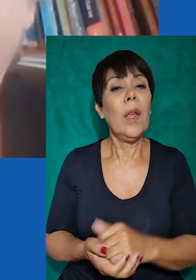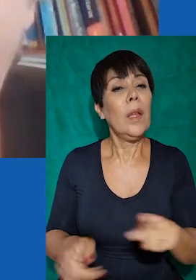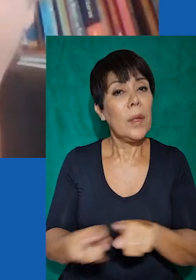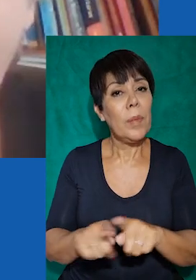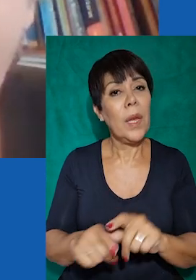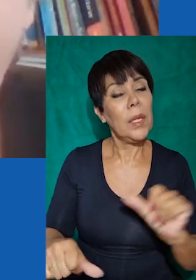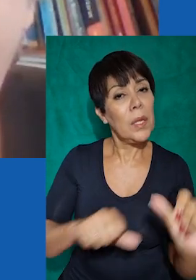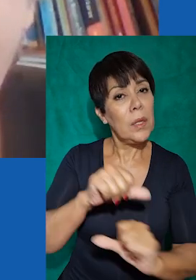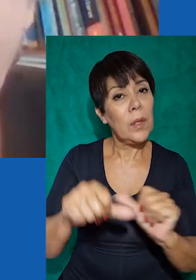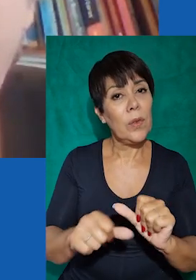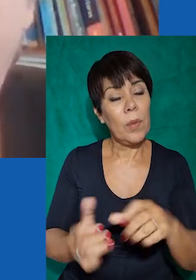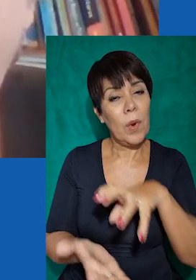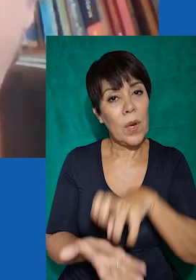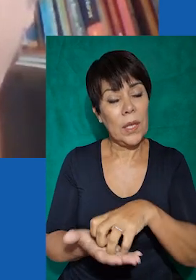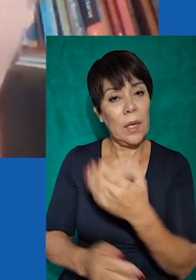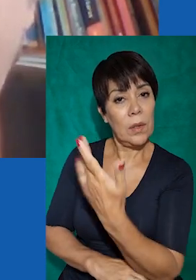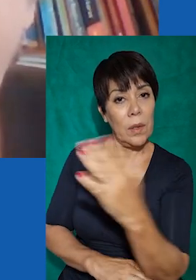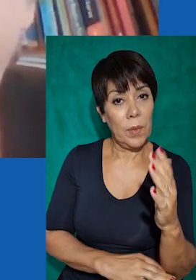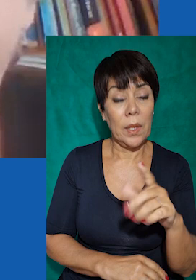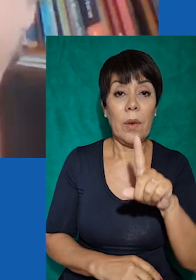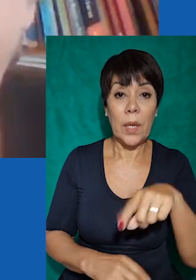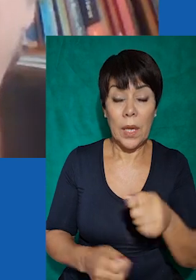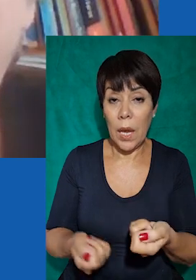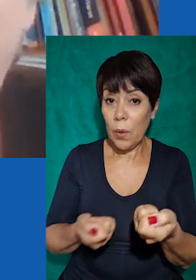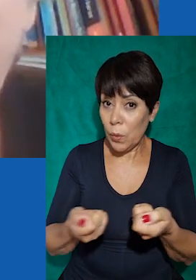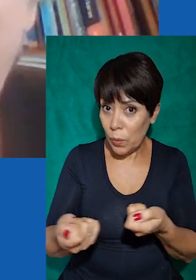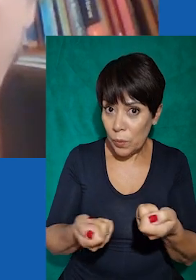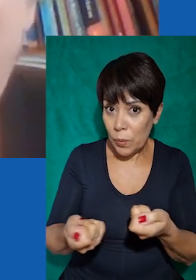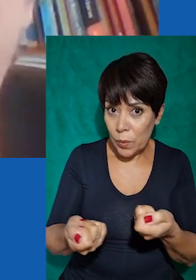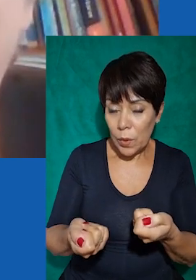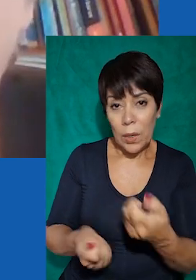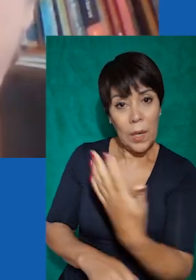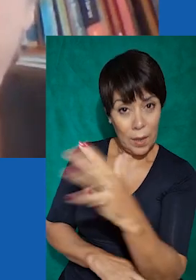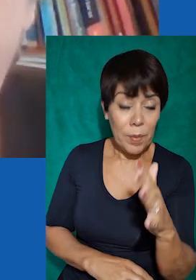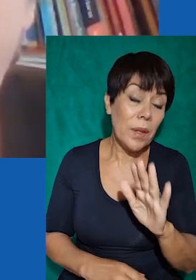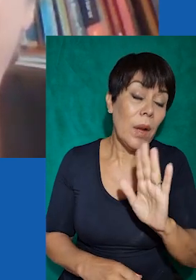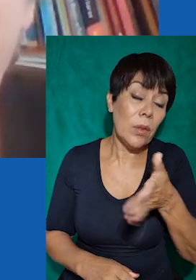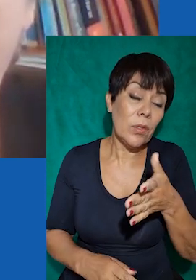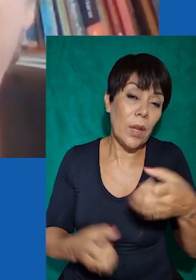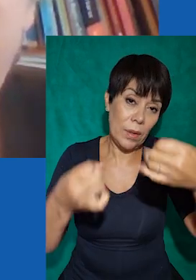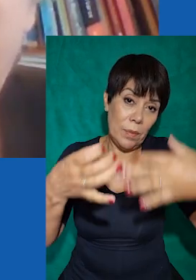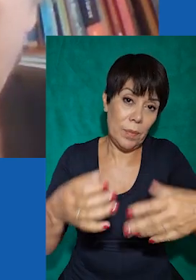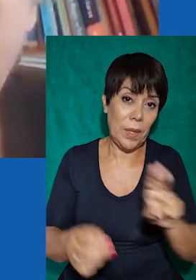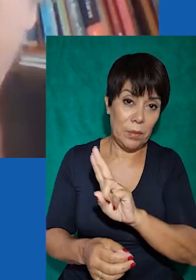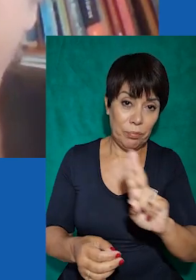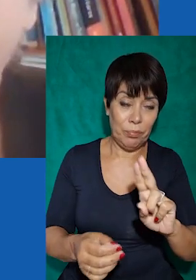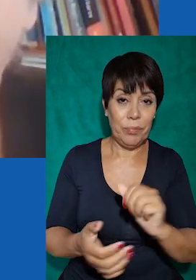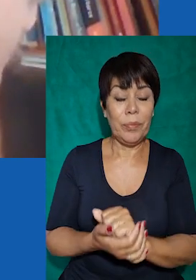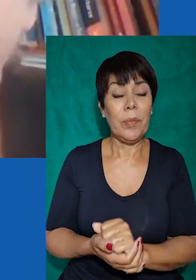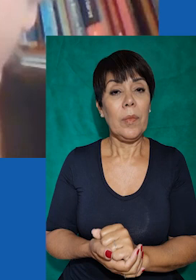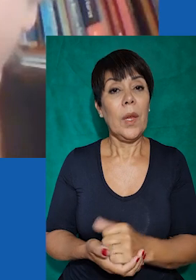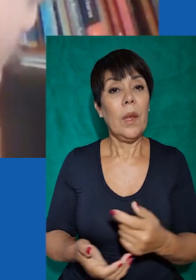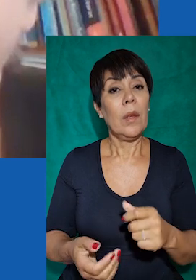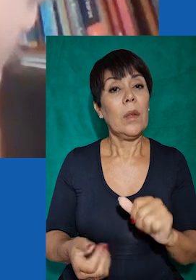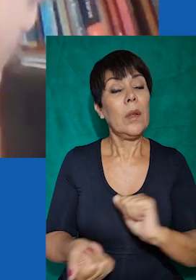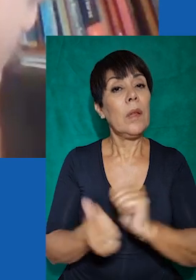Tentou transformar o cadastro ambiental, que é um mecanismo de controle ambiental, como o nome indica,